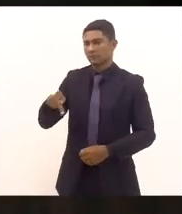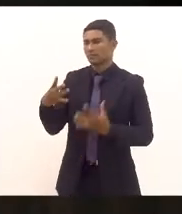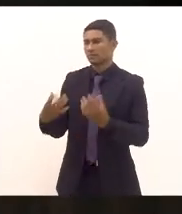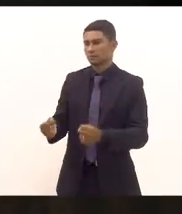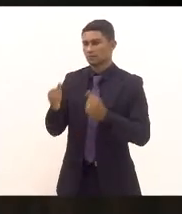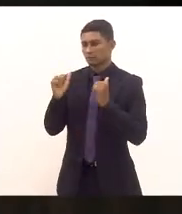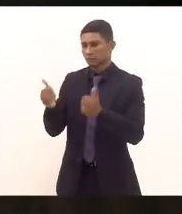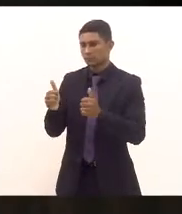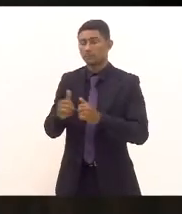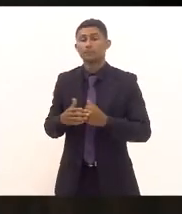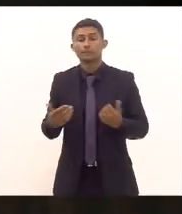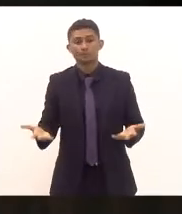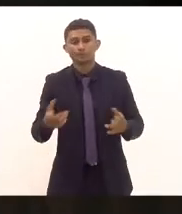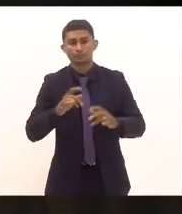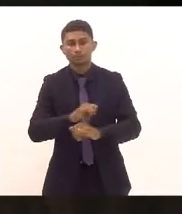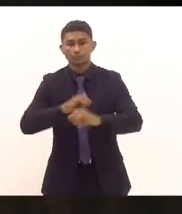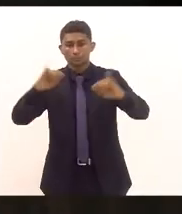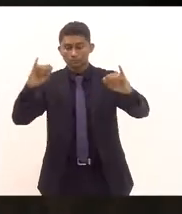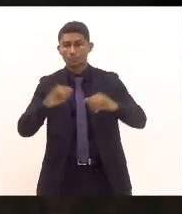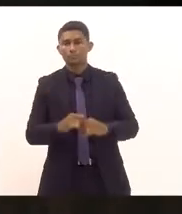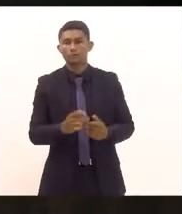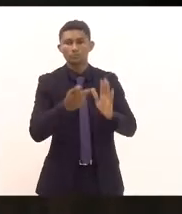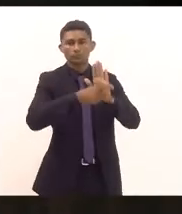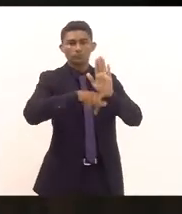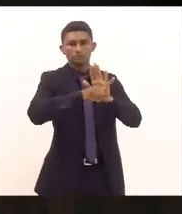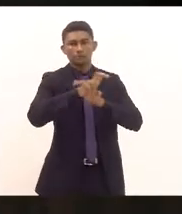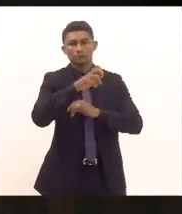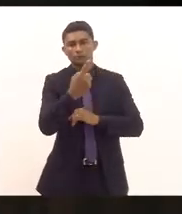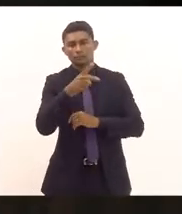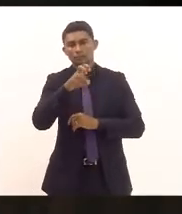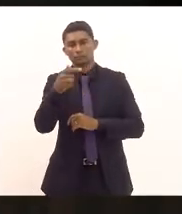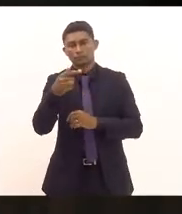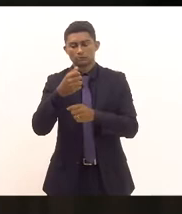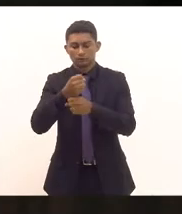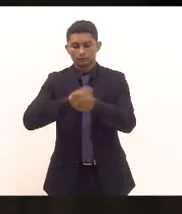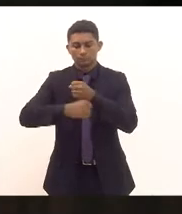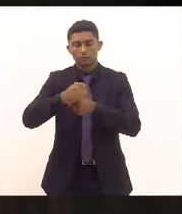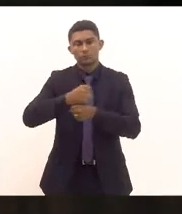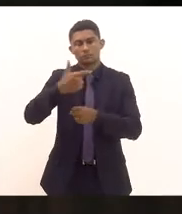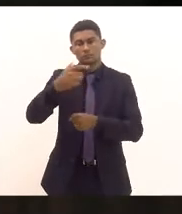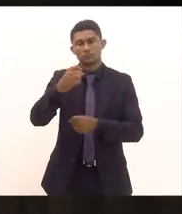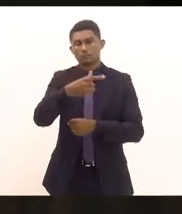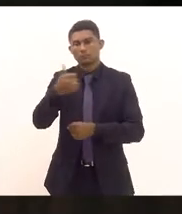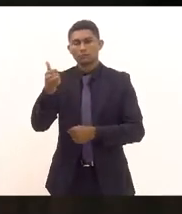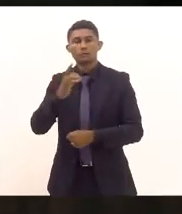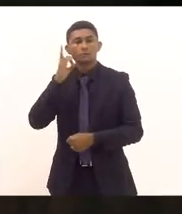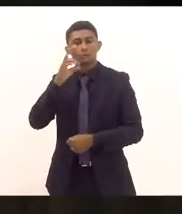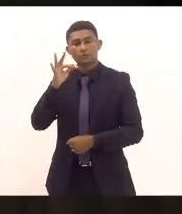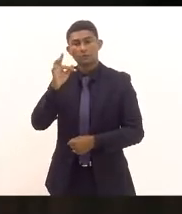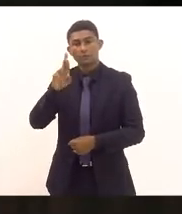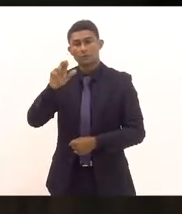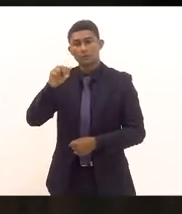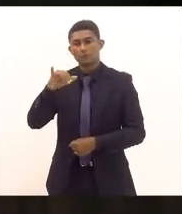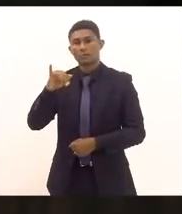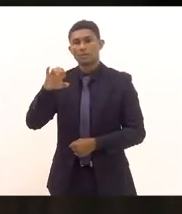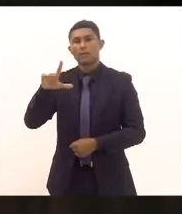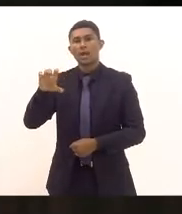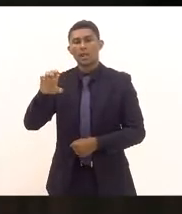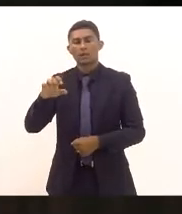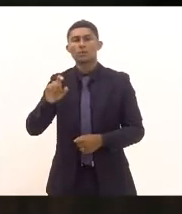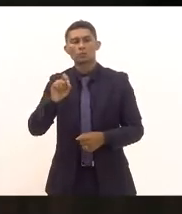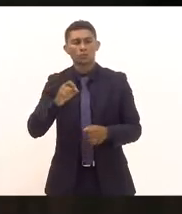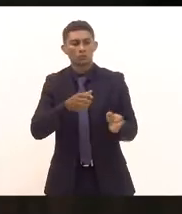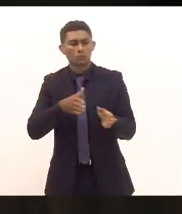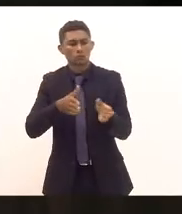ok anuncio projeto de lei 51/57 21 de autoria do deputado da Franciane Motta que denomina como Estrada